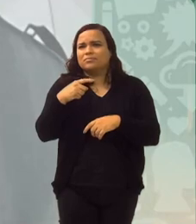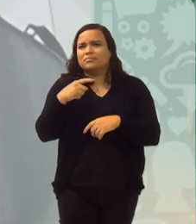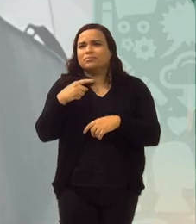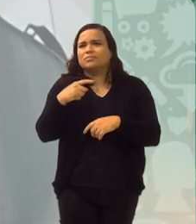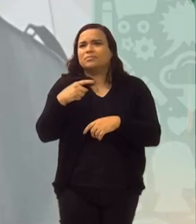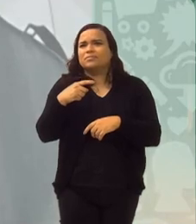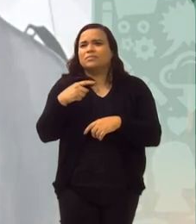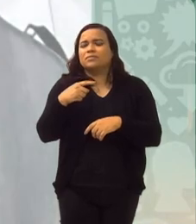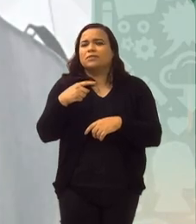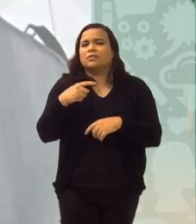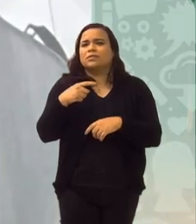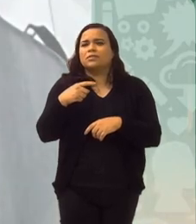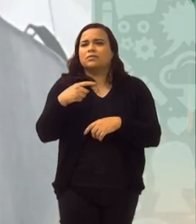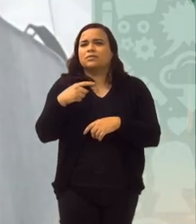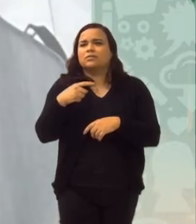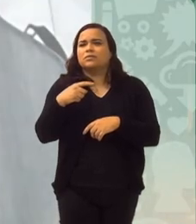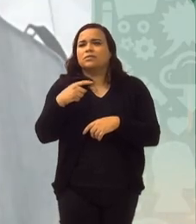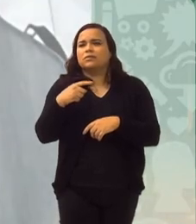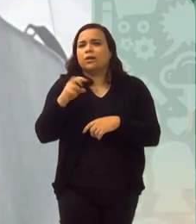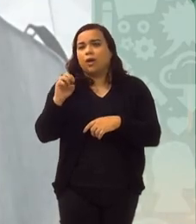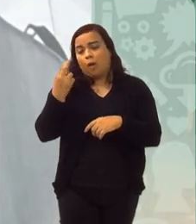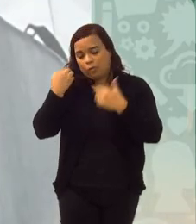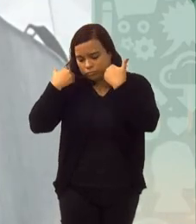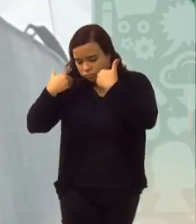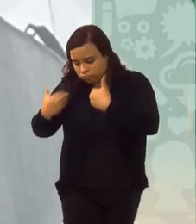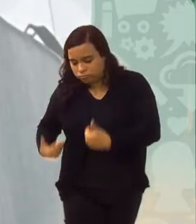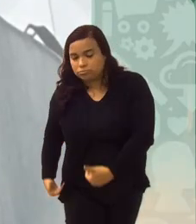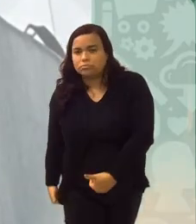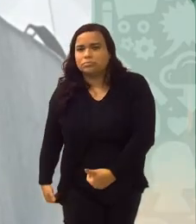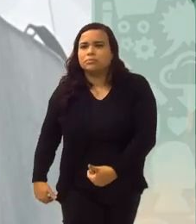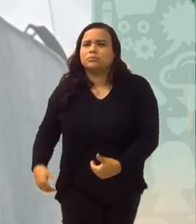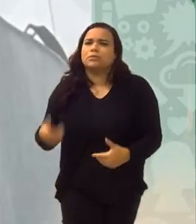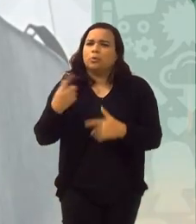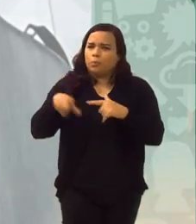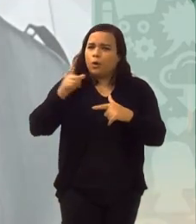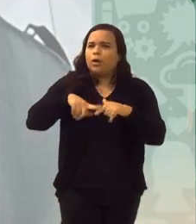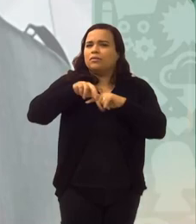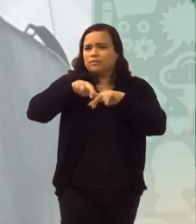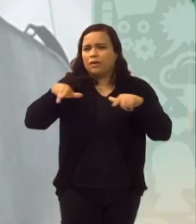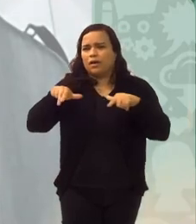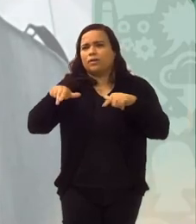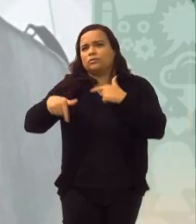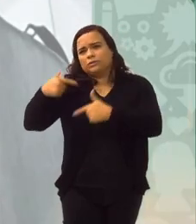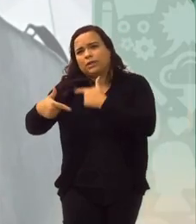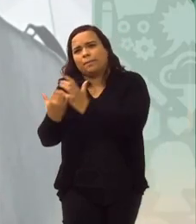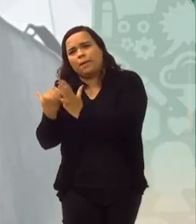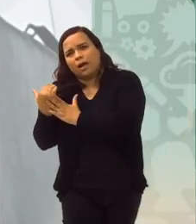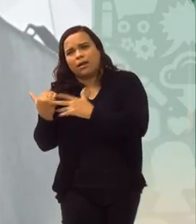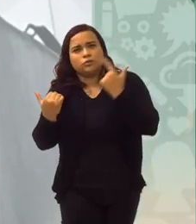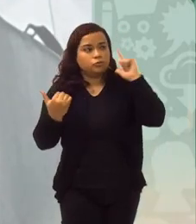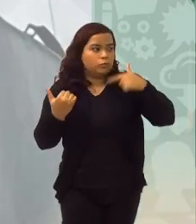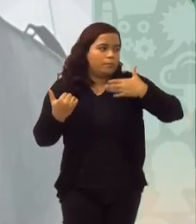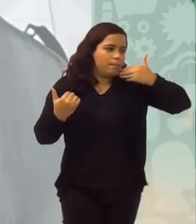consegue, que tem a motricidade já bem danificada, ou apenas um lado do corpo